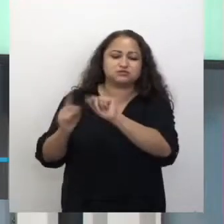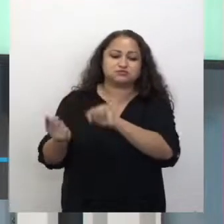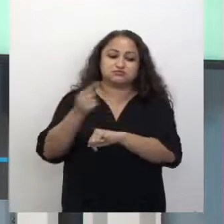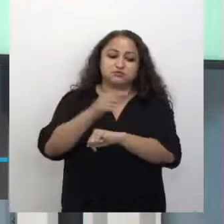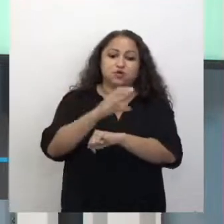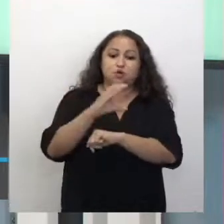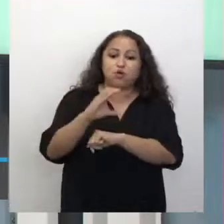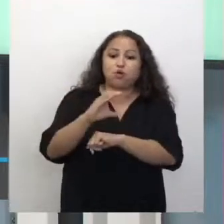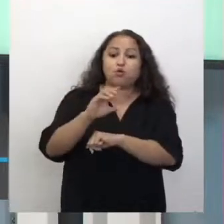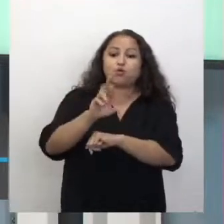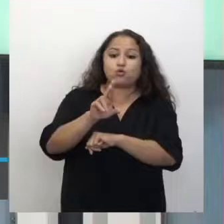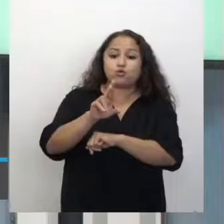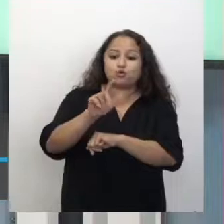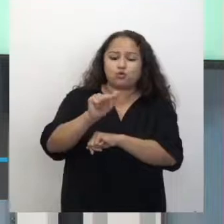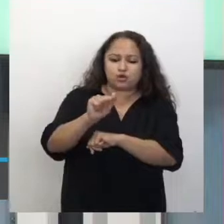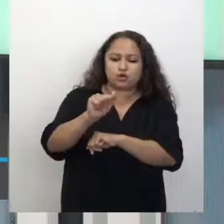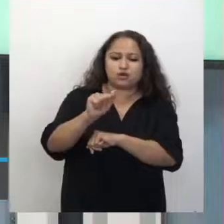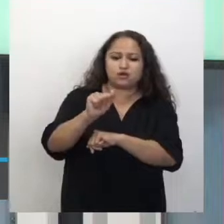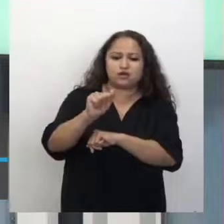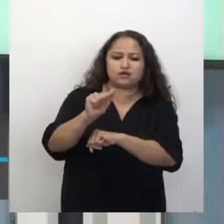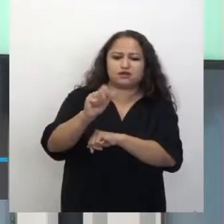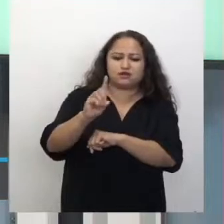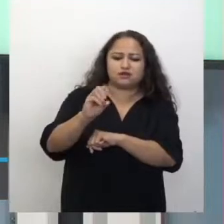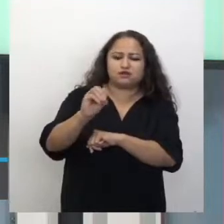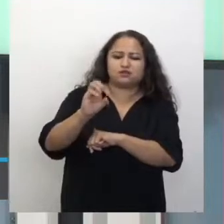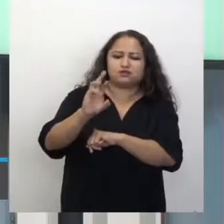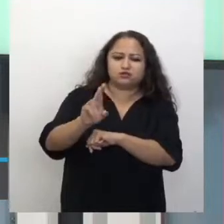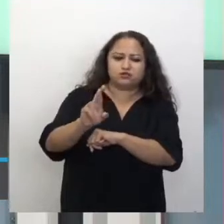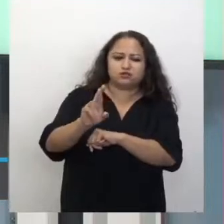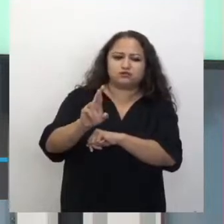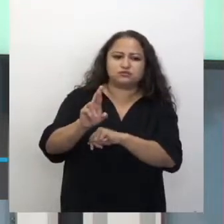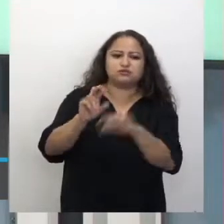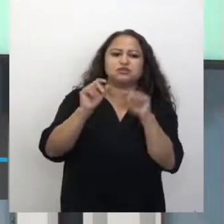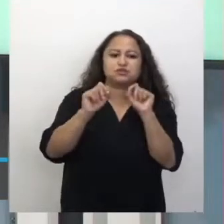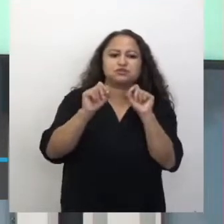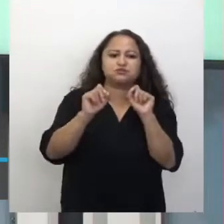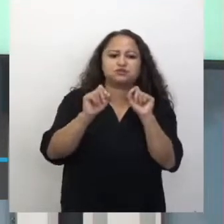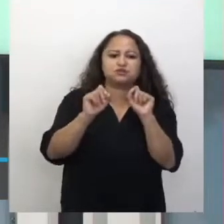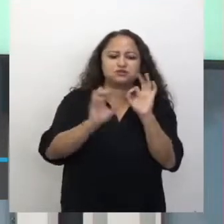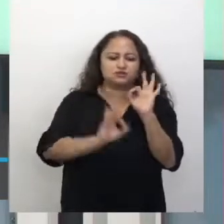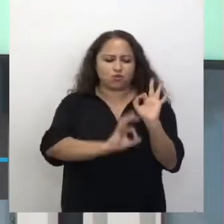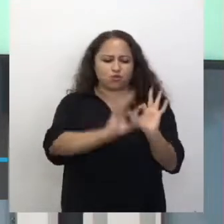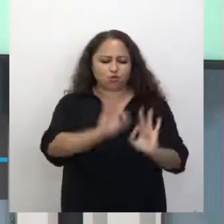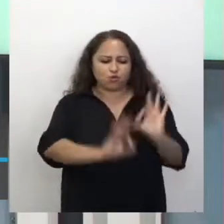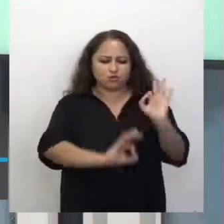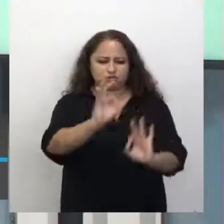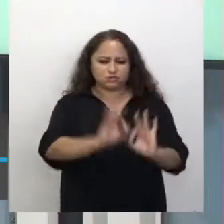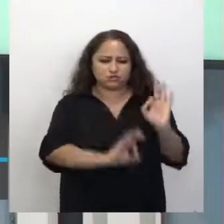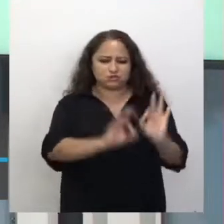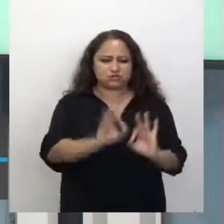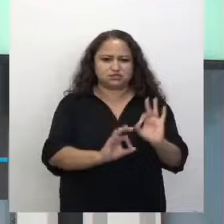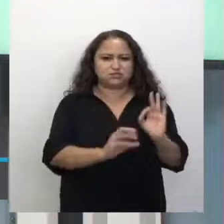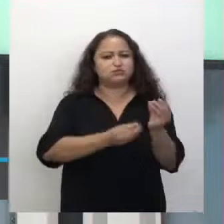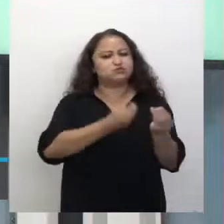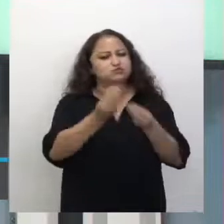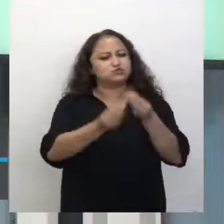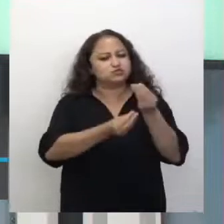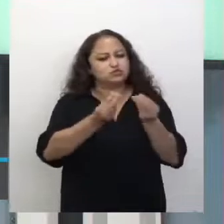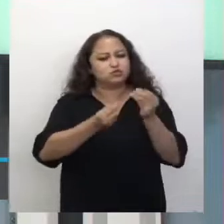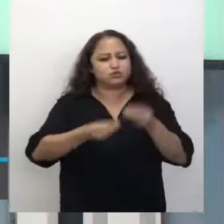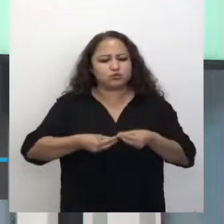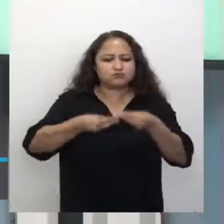tá? O curador, então, ele cuida justamente dessa questão da formatação dessa exposição, de como que ela vai ser levada a